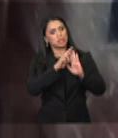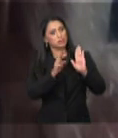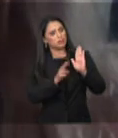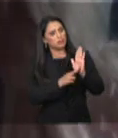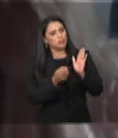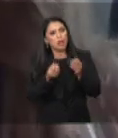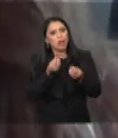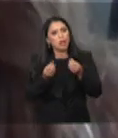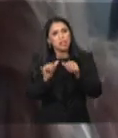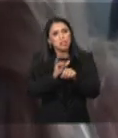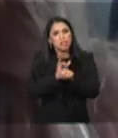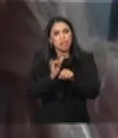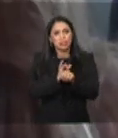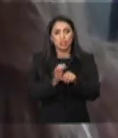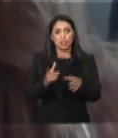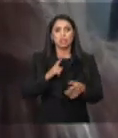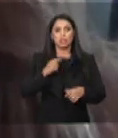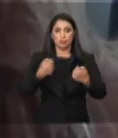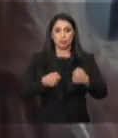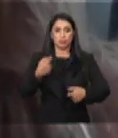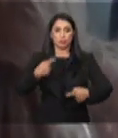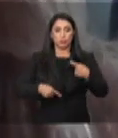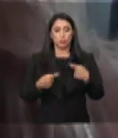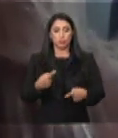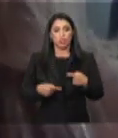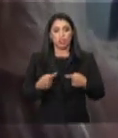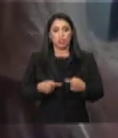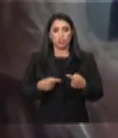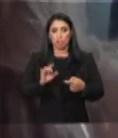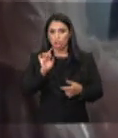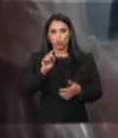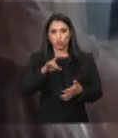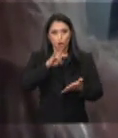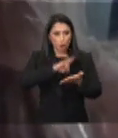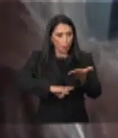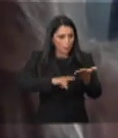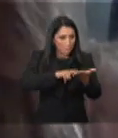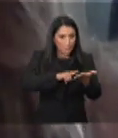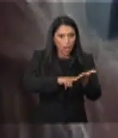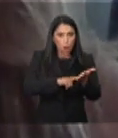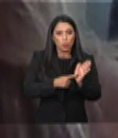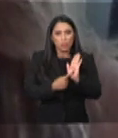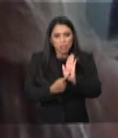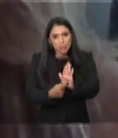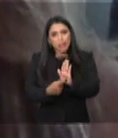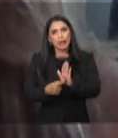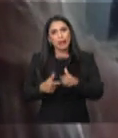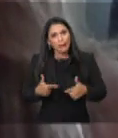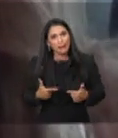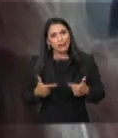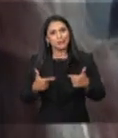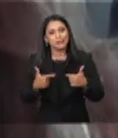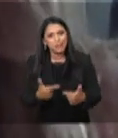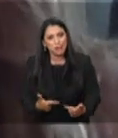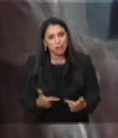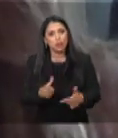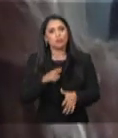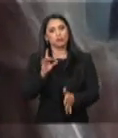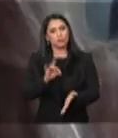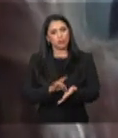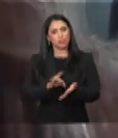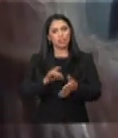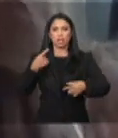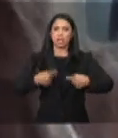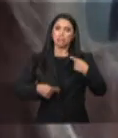as resolução é preciso uma política que saia do papel e passe a prática que traga dados de superação de situação de rua essa